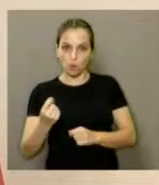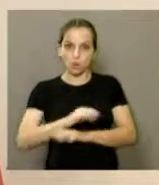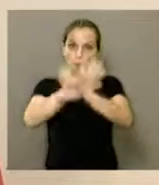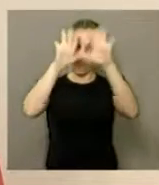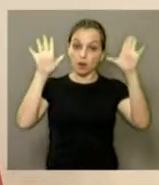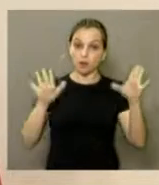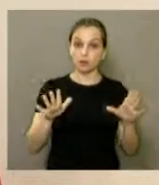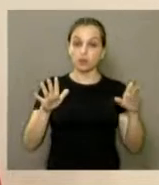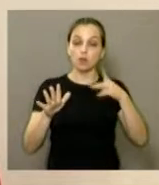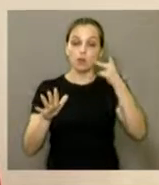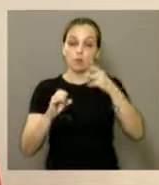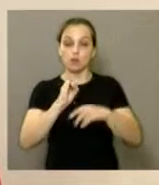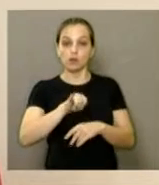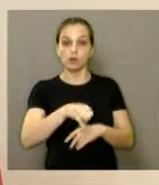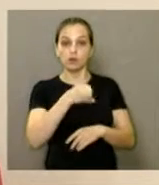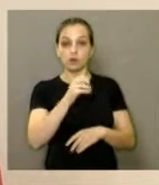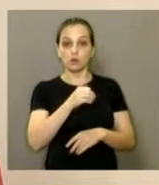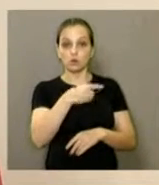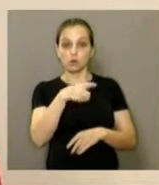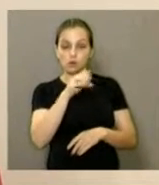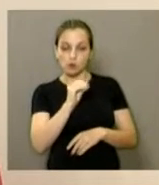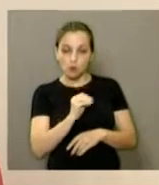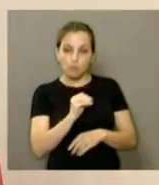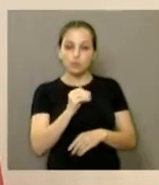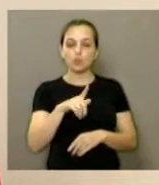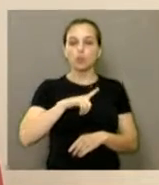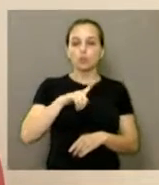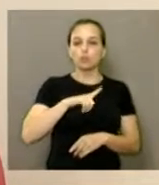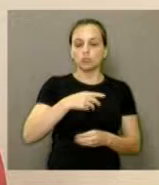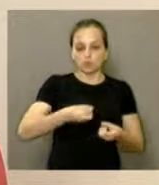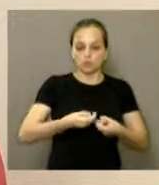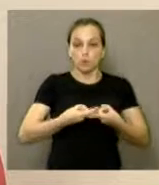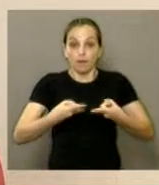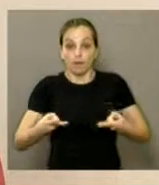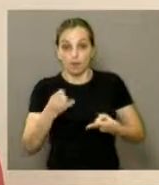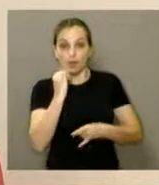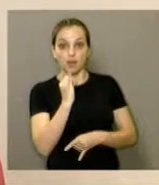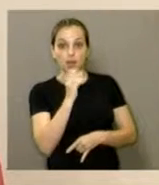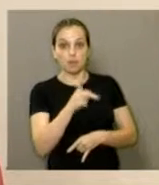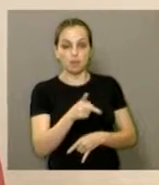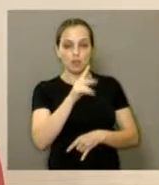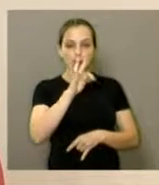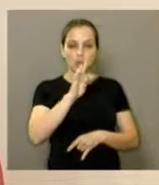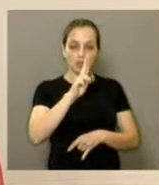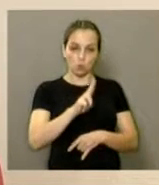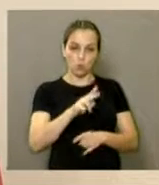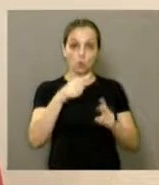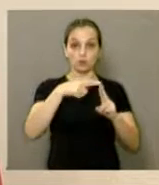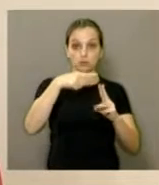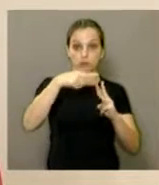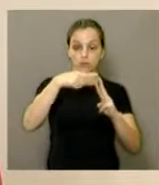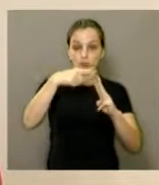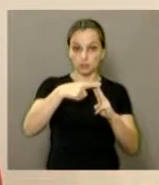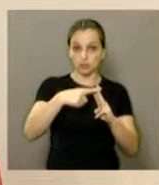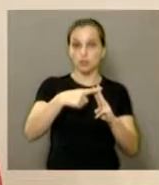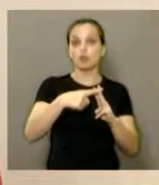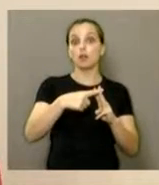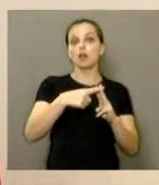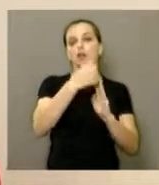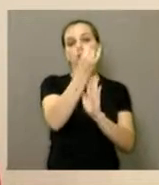também, existia no carnê do IPTU três taxas embutidas no carnê do